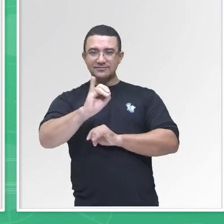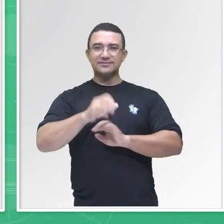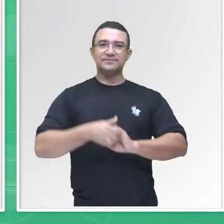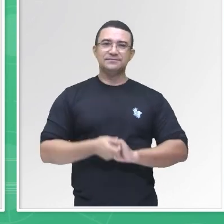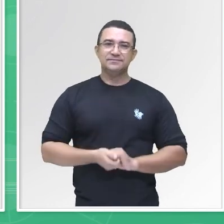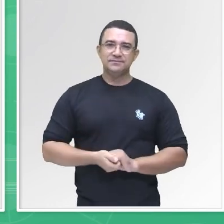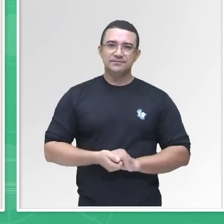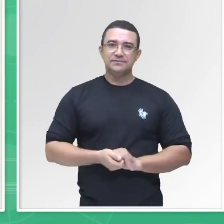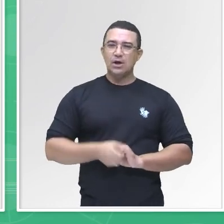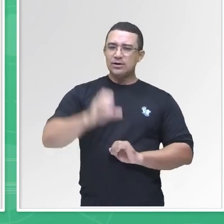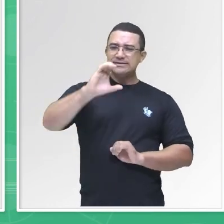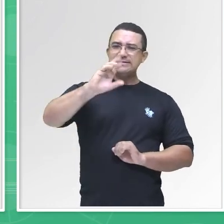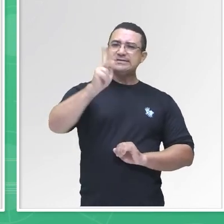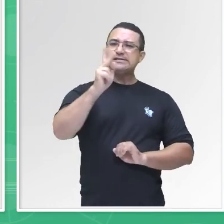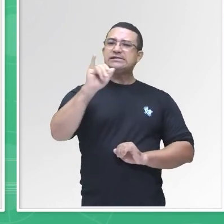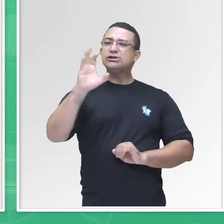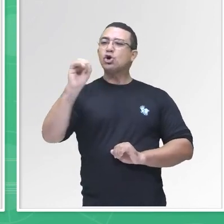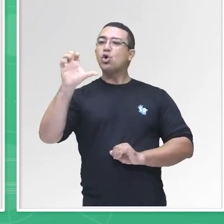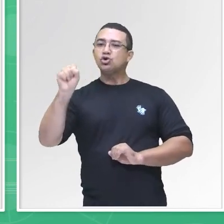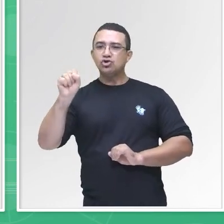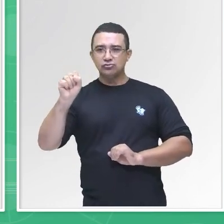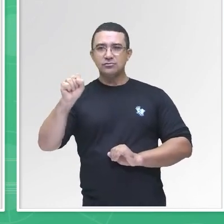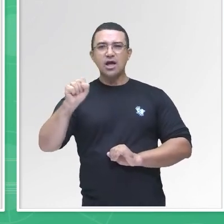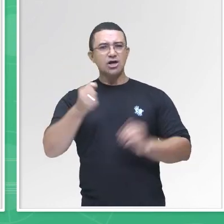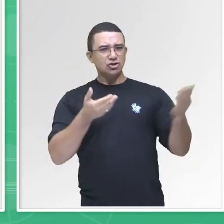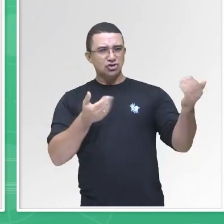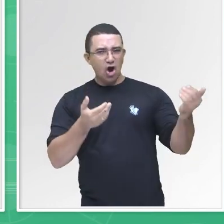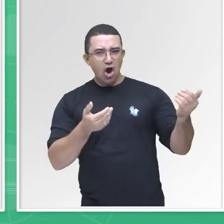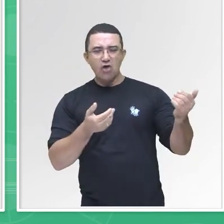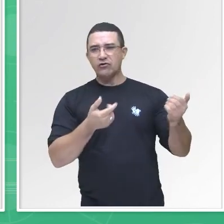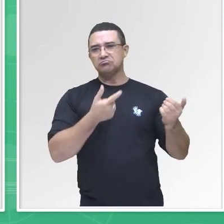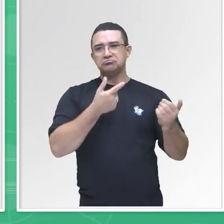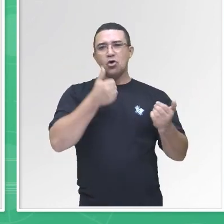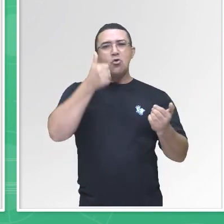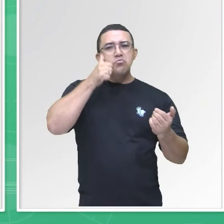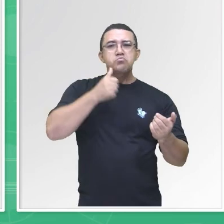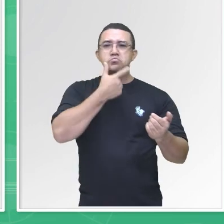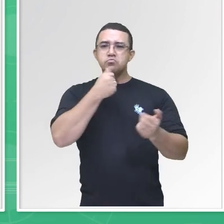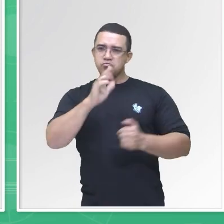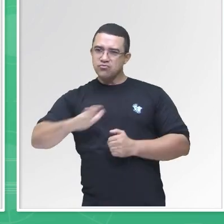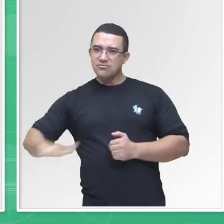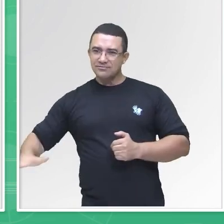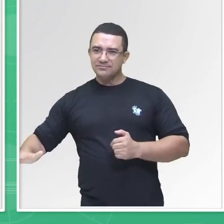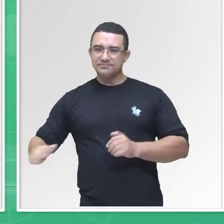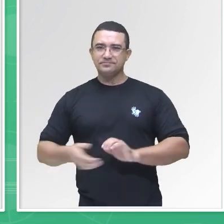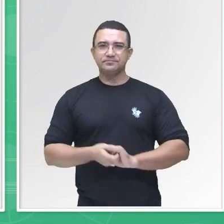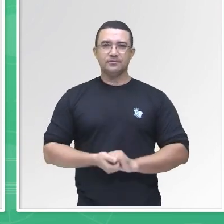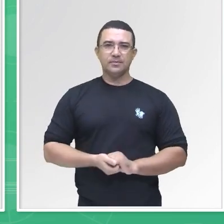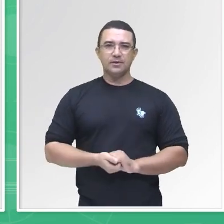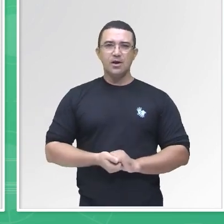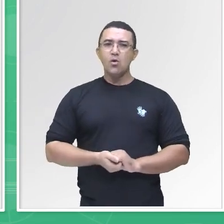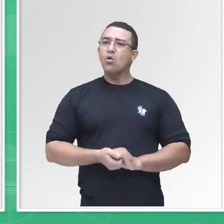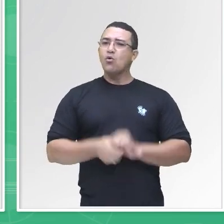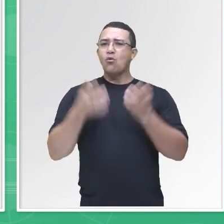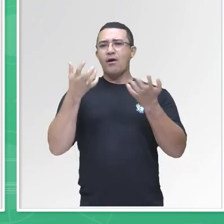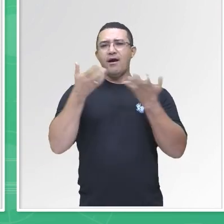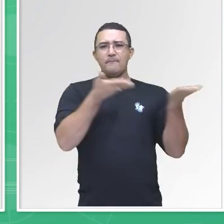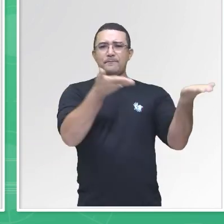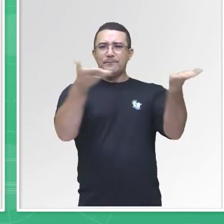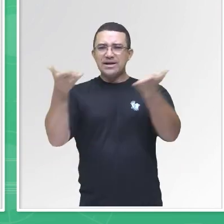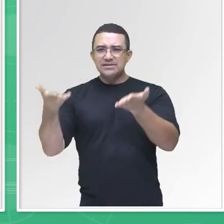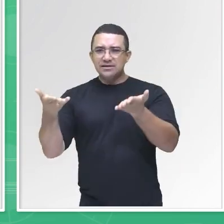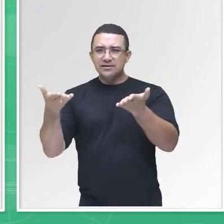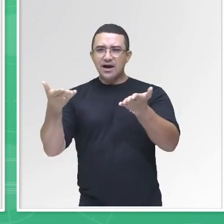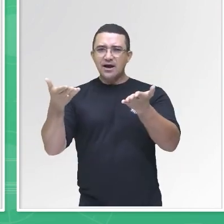Olá, chicos. Olá, profe. Então, saludos no plural, né? Les presento Juan. Olha, o professor